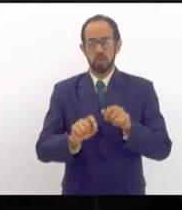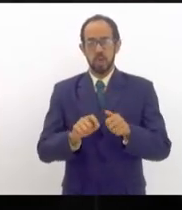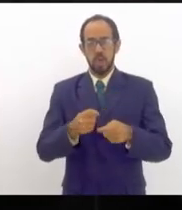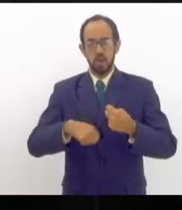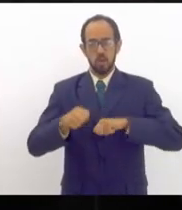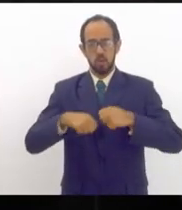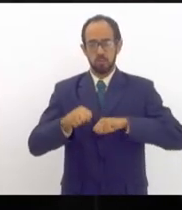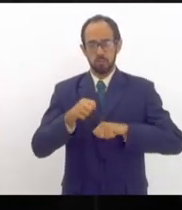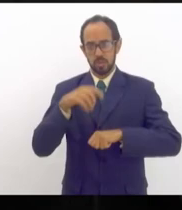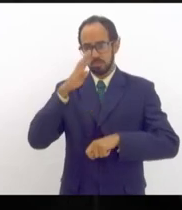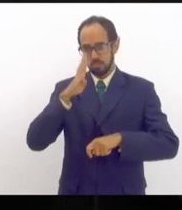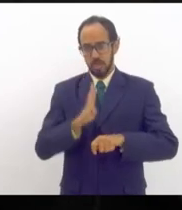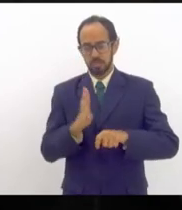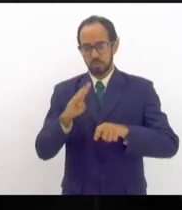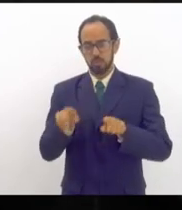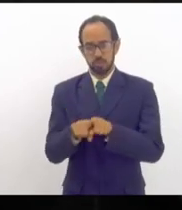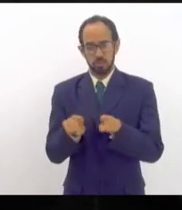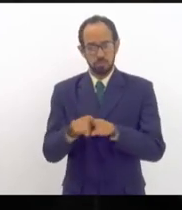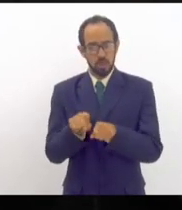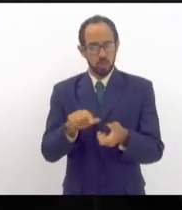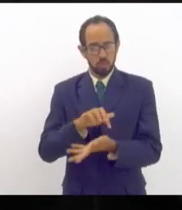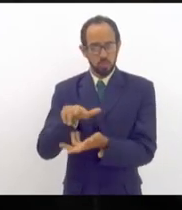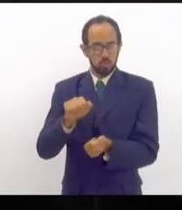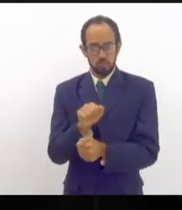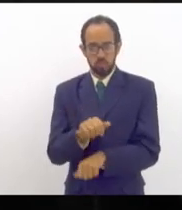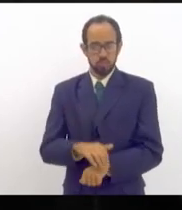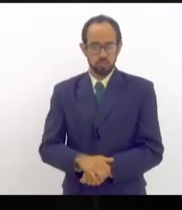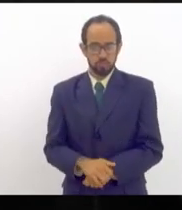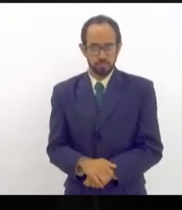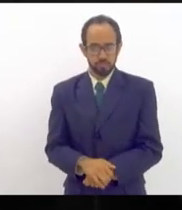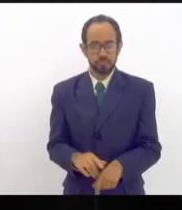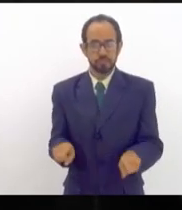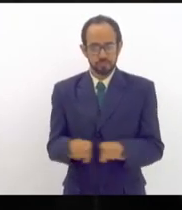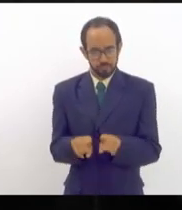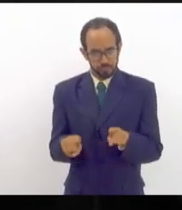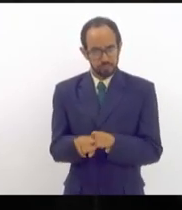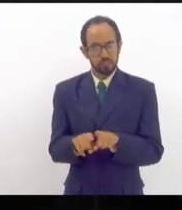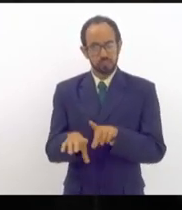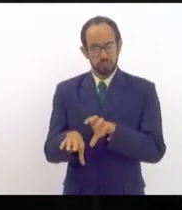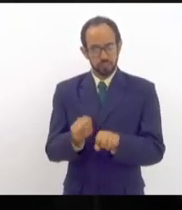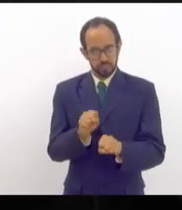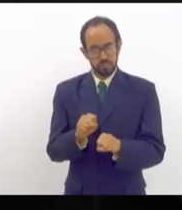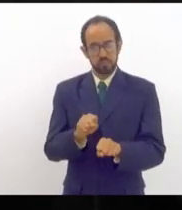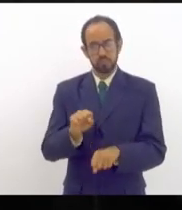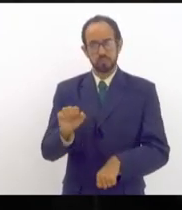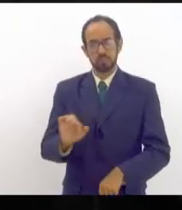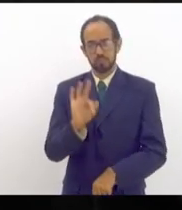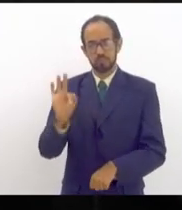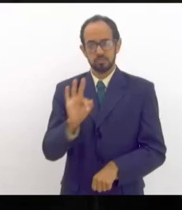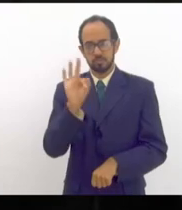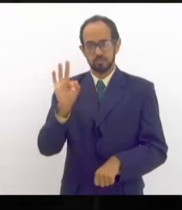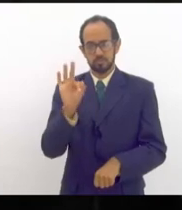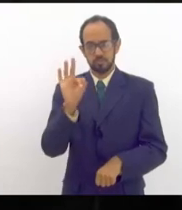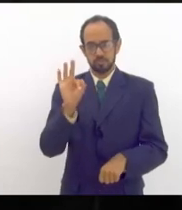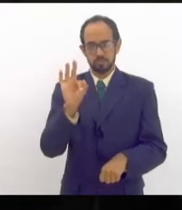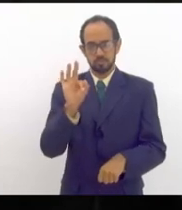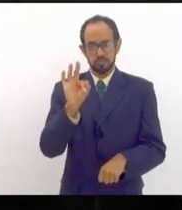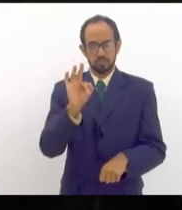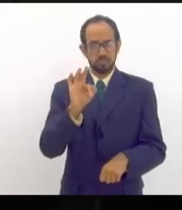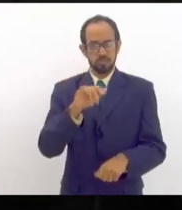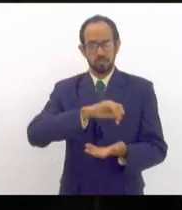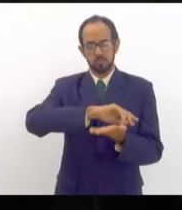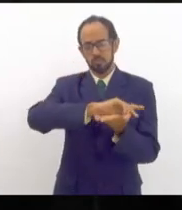economia brasileira e a economia mundial que também se formaram Pelas universidades berkley da vida